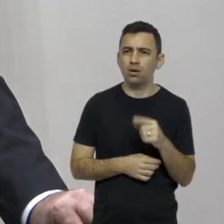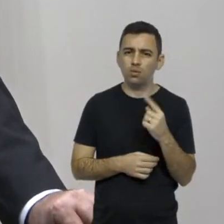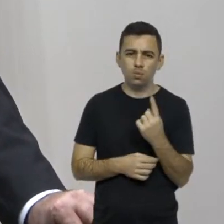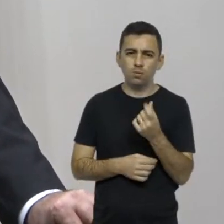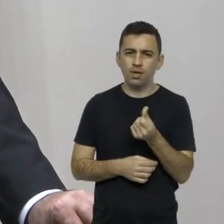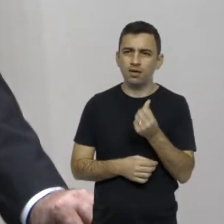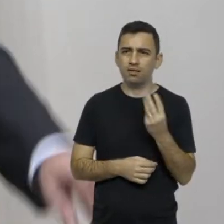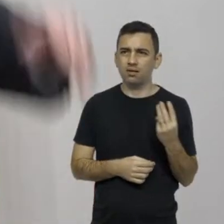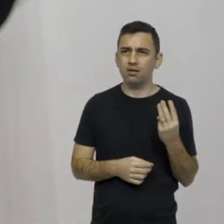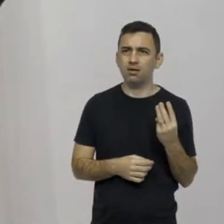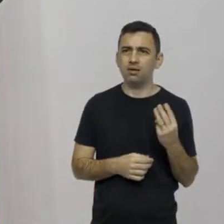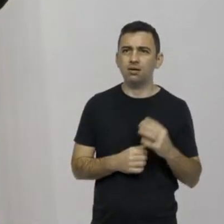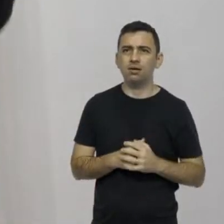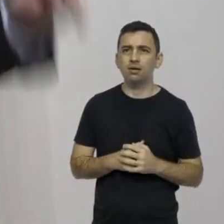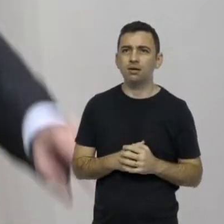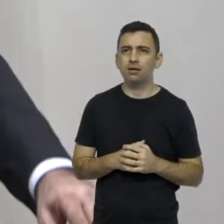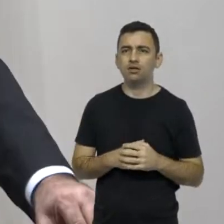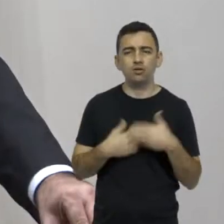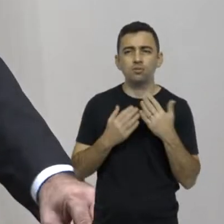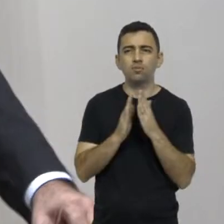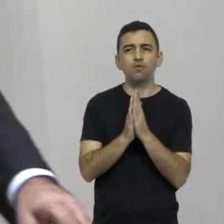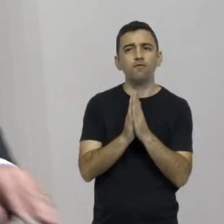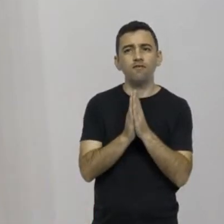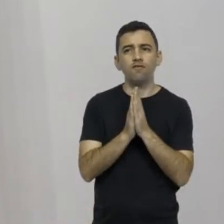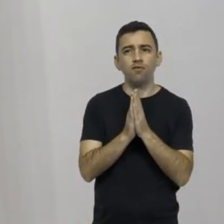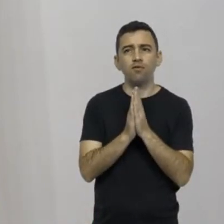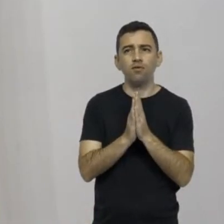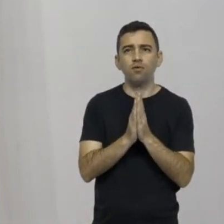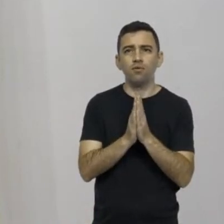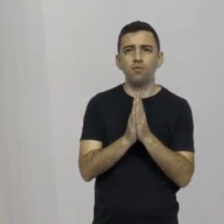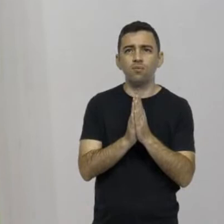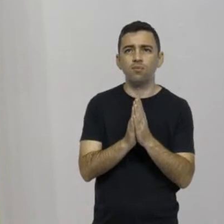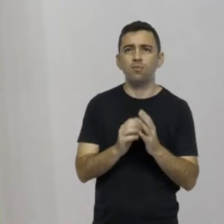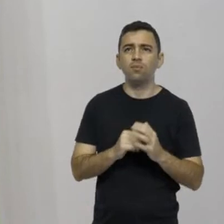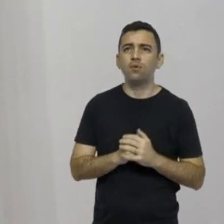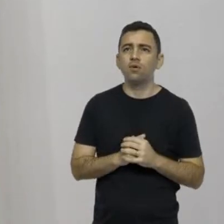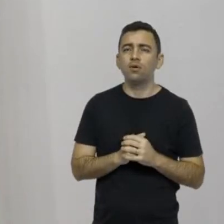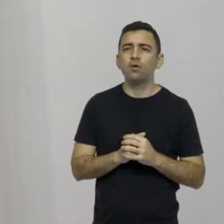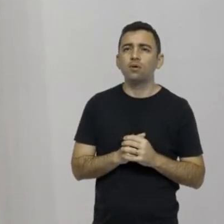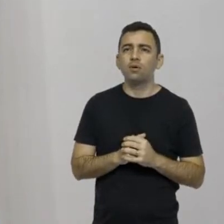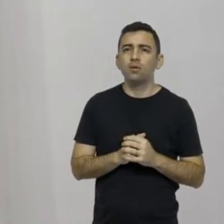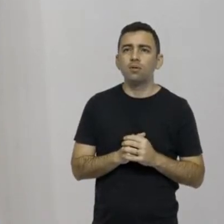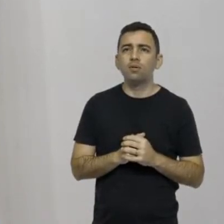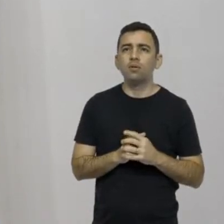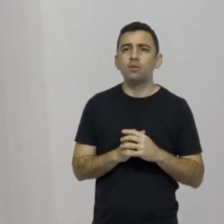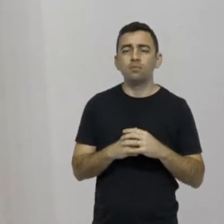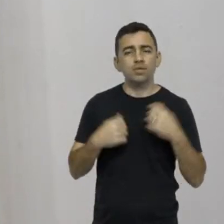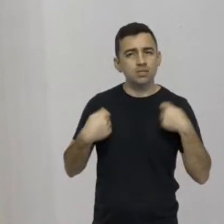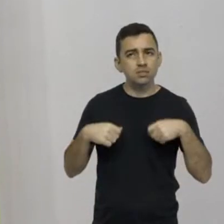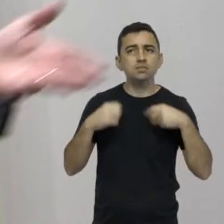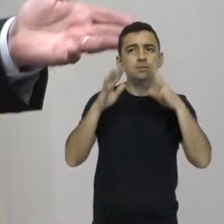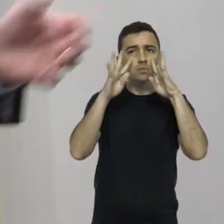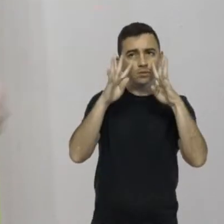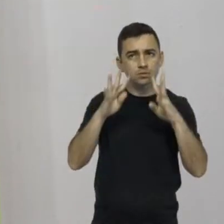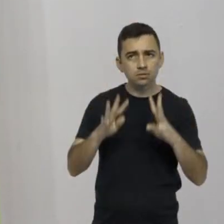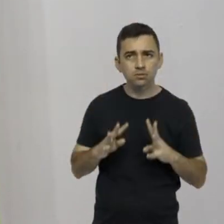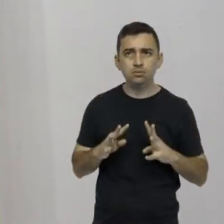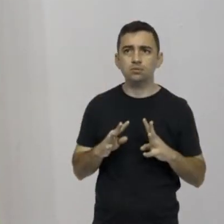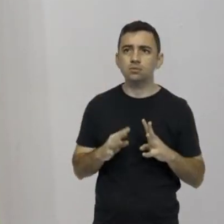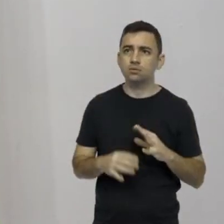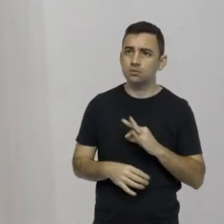163. Então a gente clama para que nos ouçam,